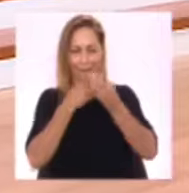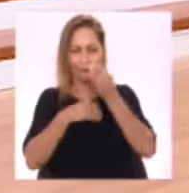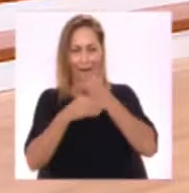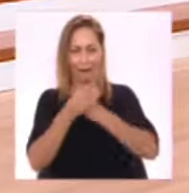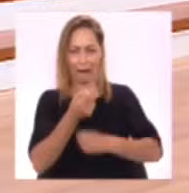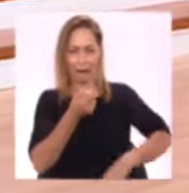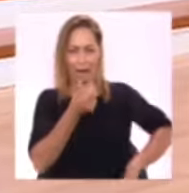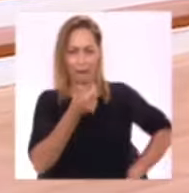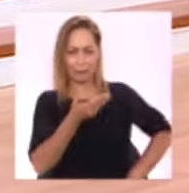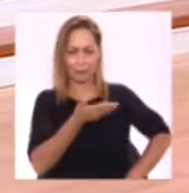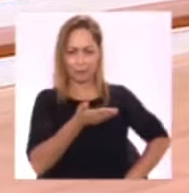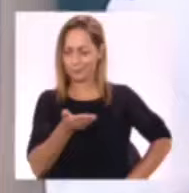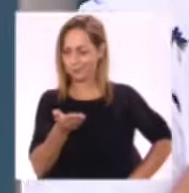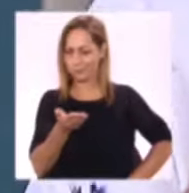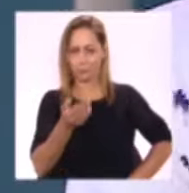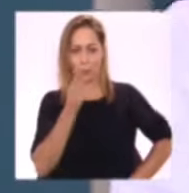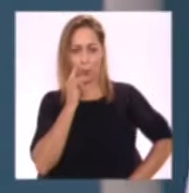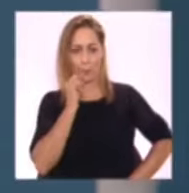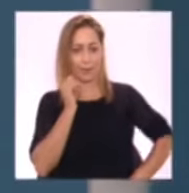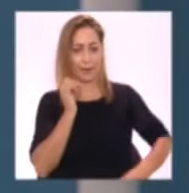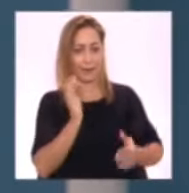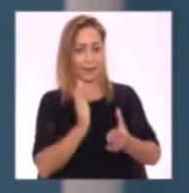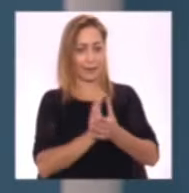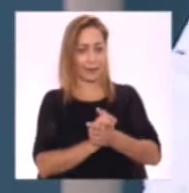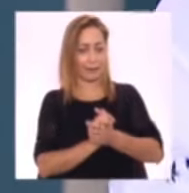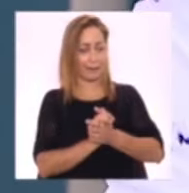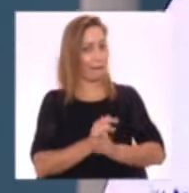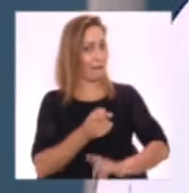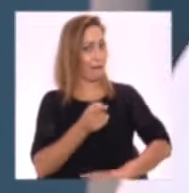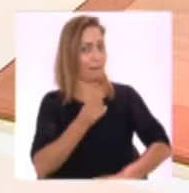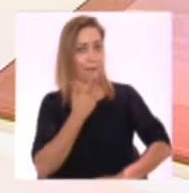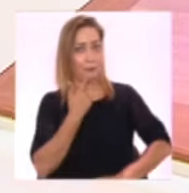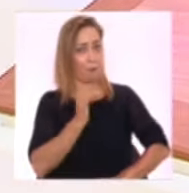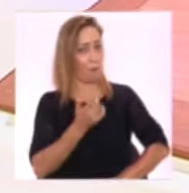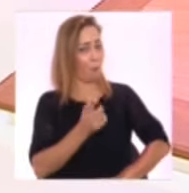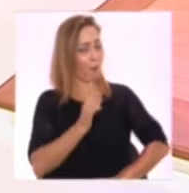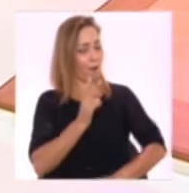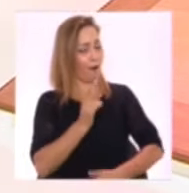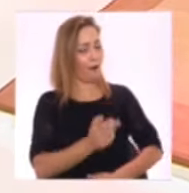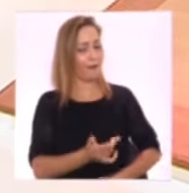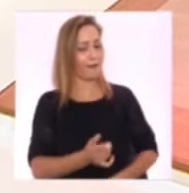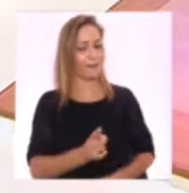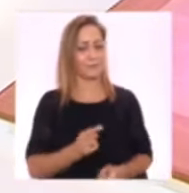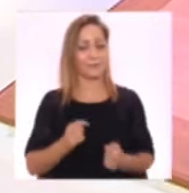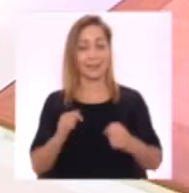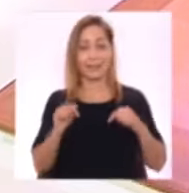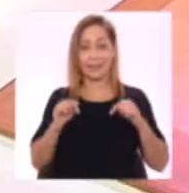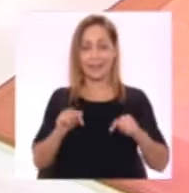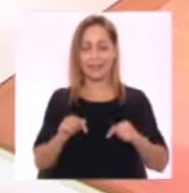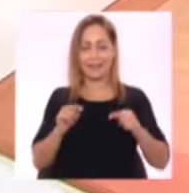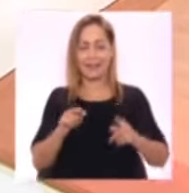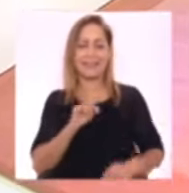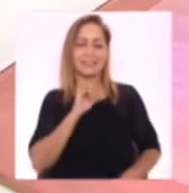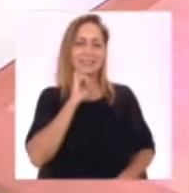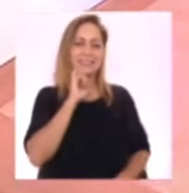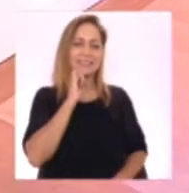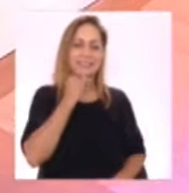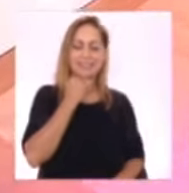Subalimentado é que homem casado nunca pode andar. Este é o